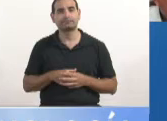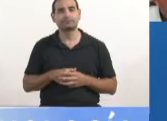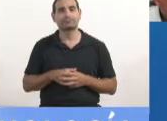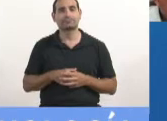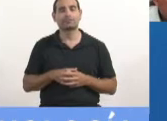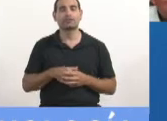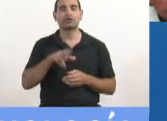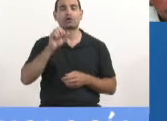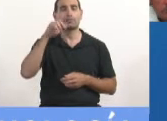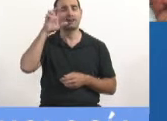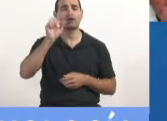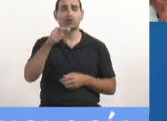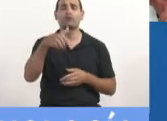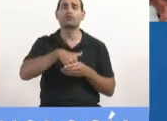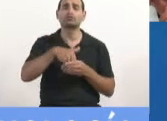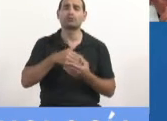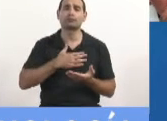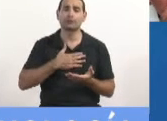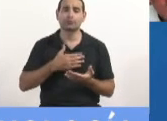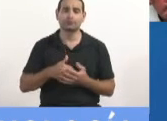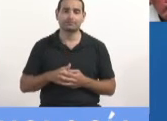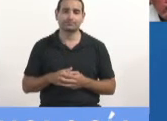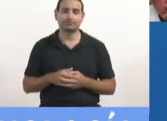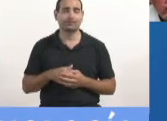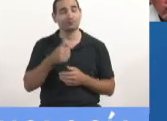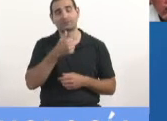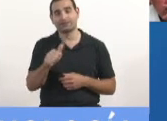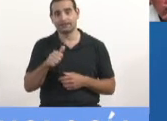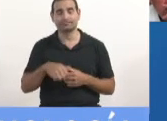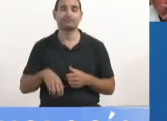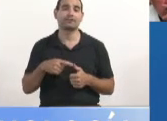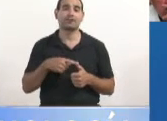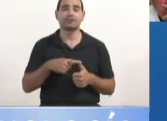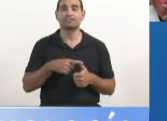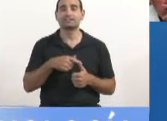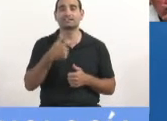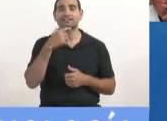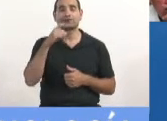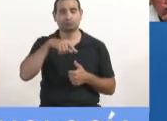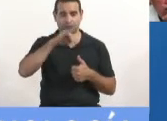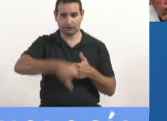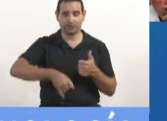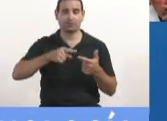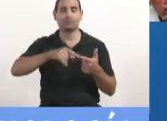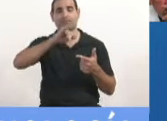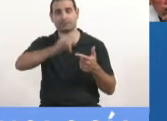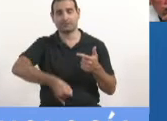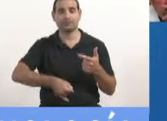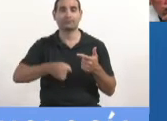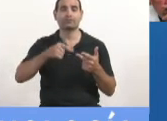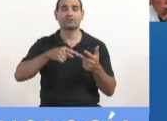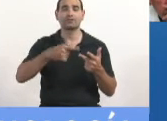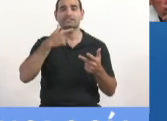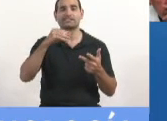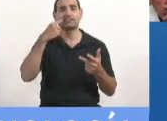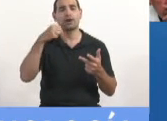Senador Romero, su voto, por favor. Ausente. Senador Axanun, afirmativo. Zapaja, afirmativo. Senador